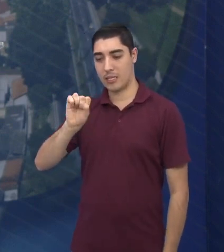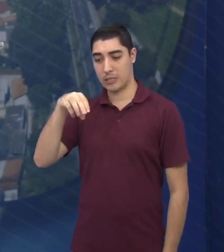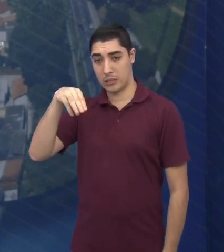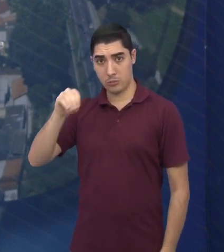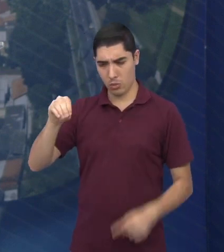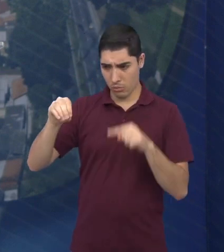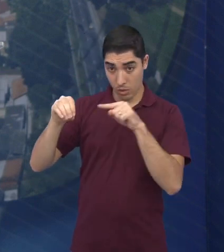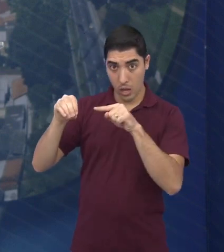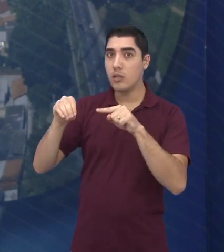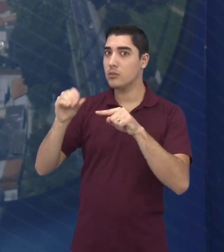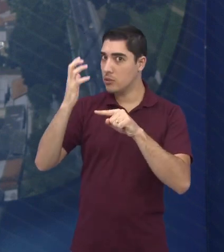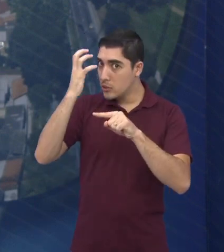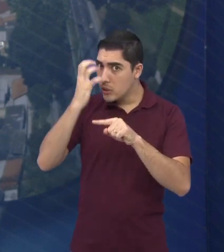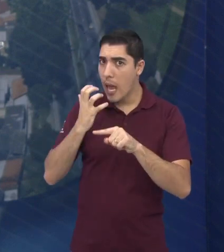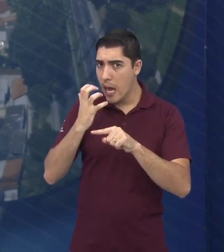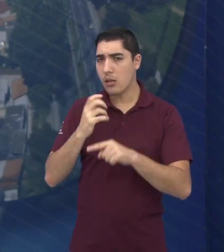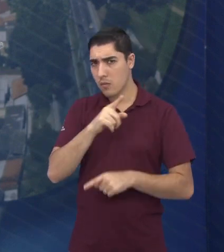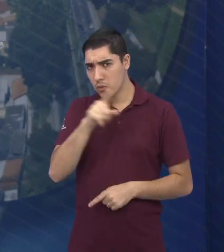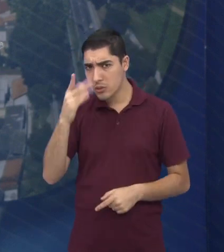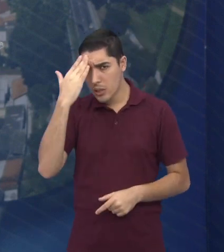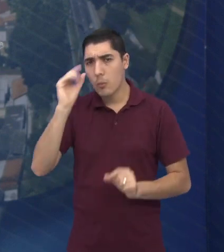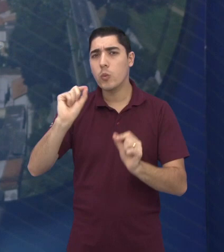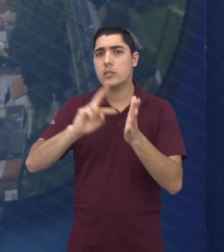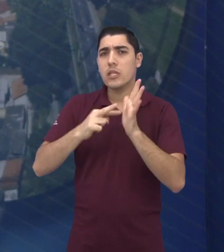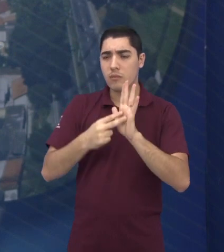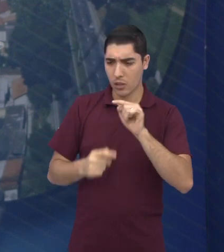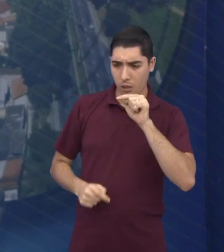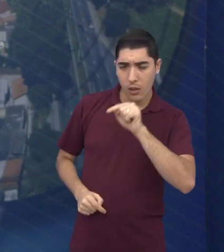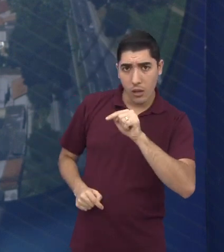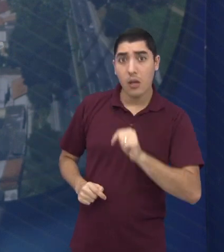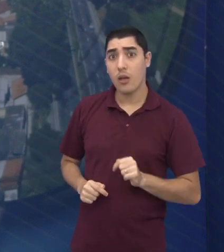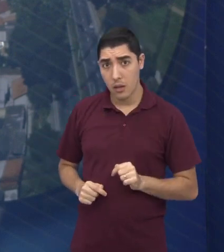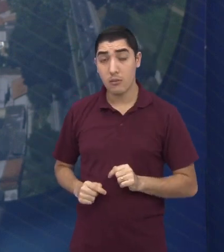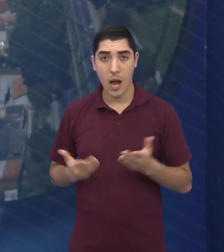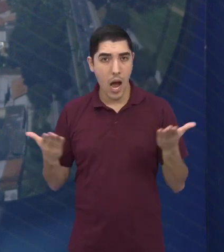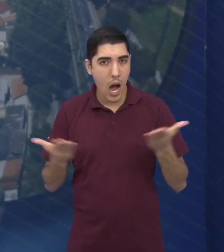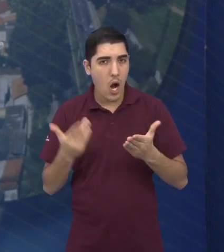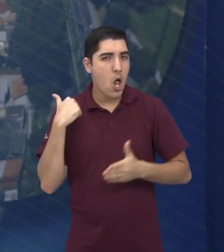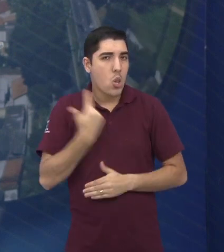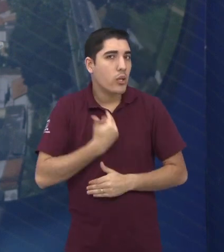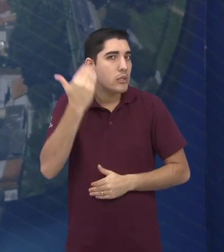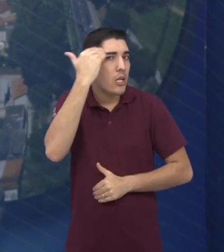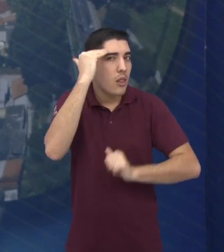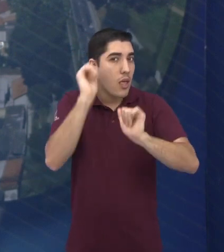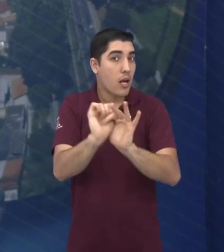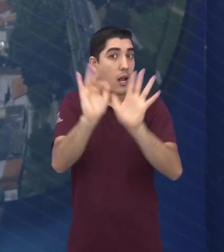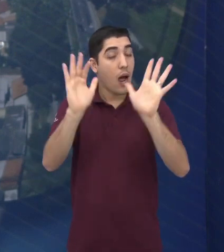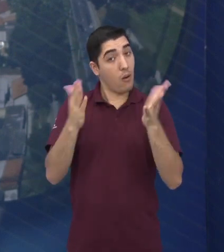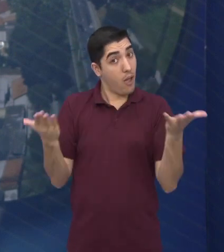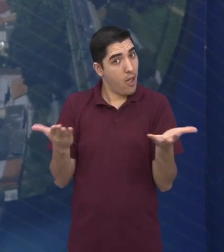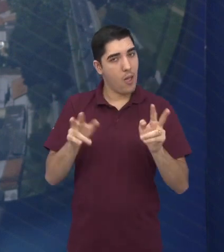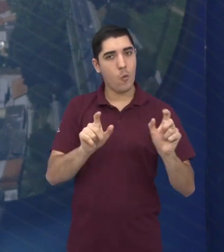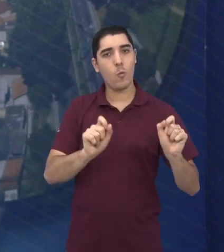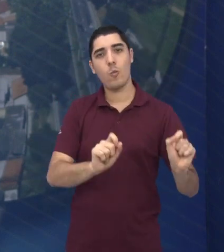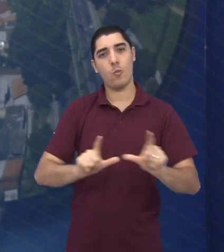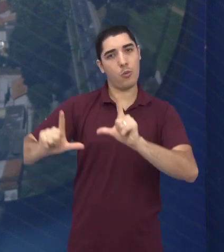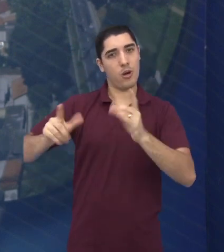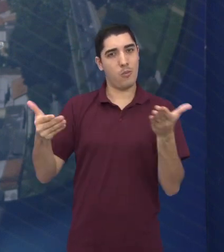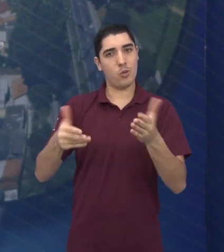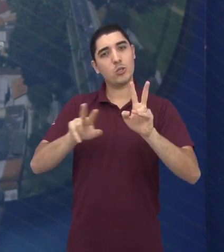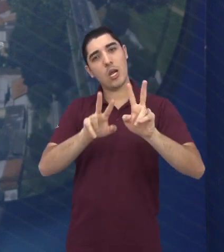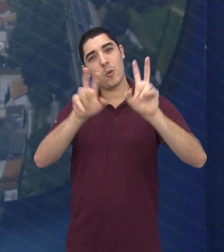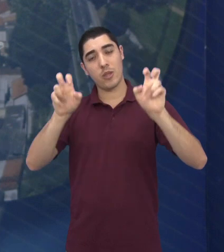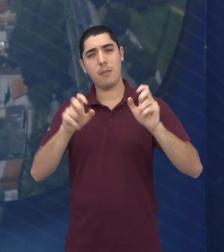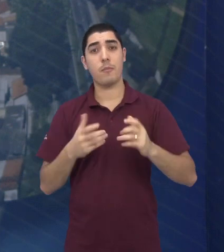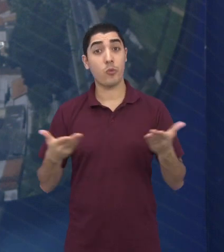séria, viu? Você já ouviu falar ou sabe o que é? Nós descobriremos agora, pois este é o tema do Diálogos da Cidade